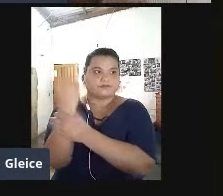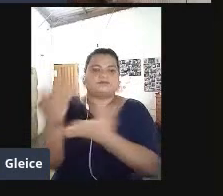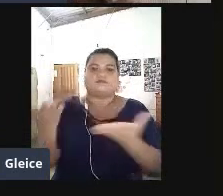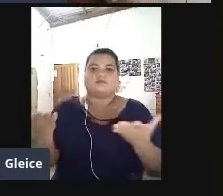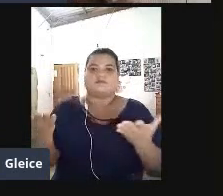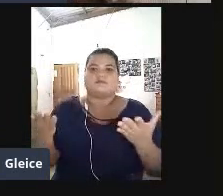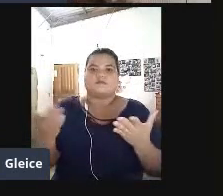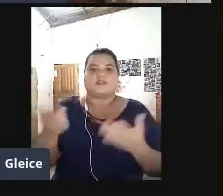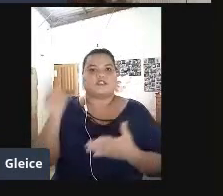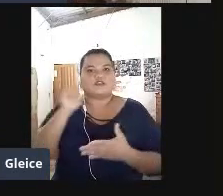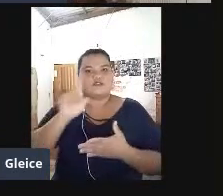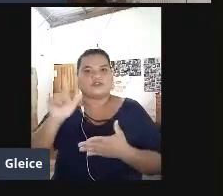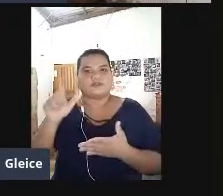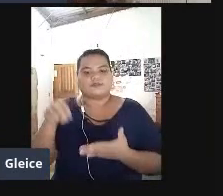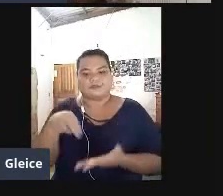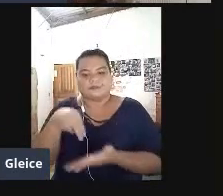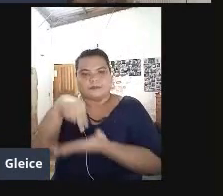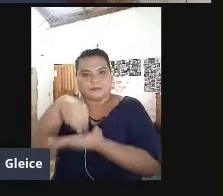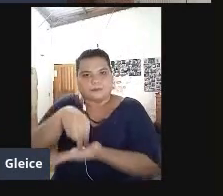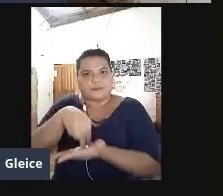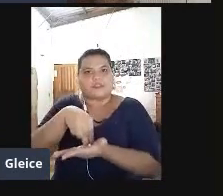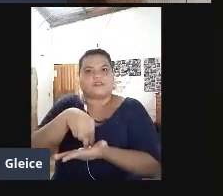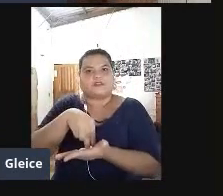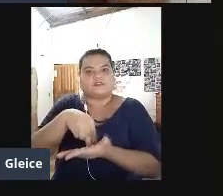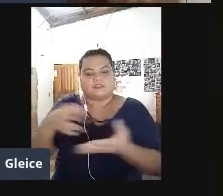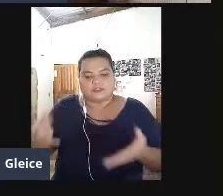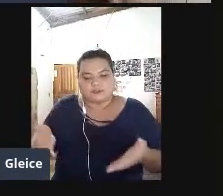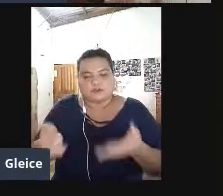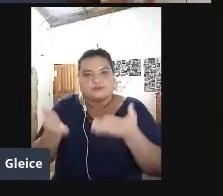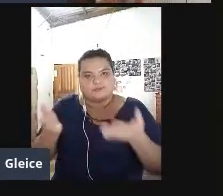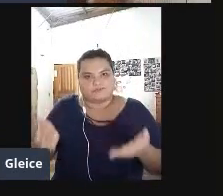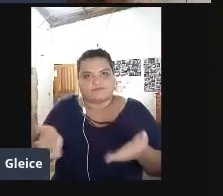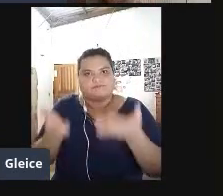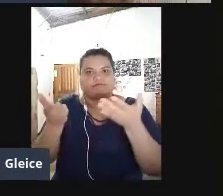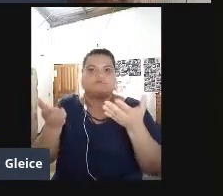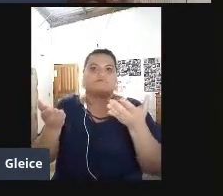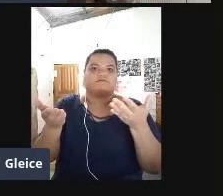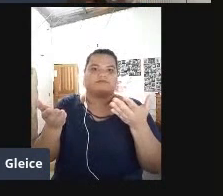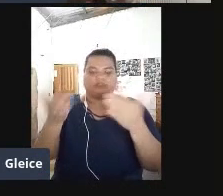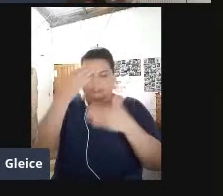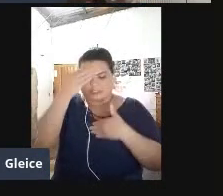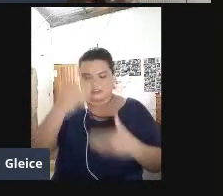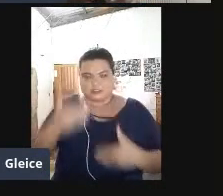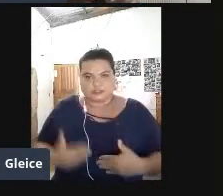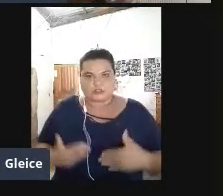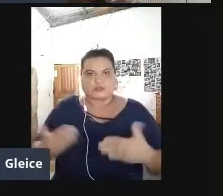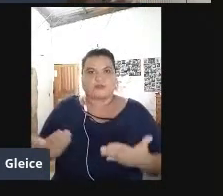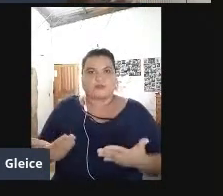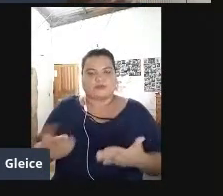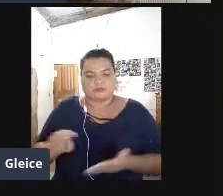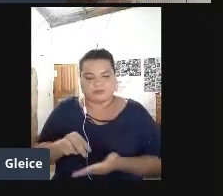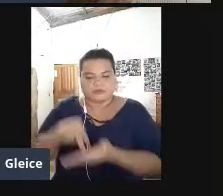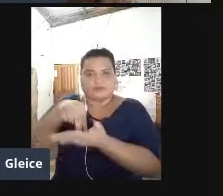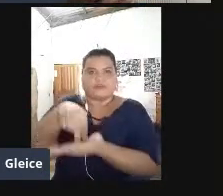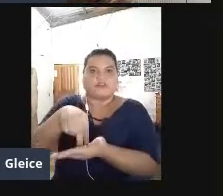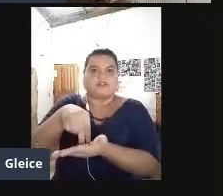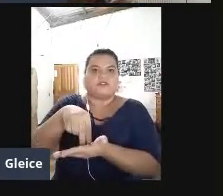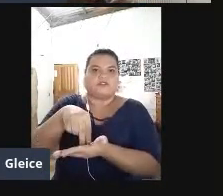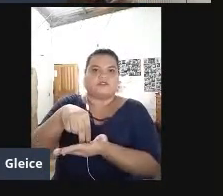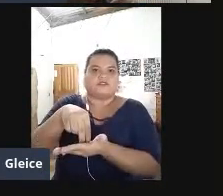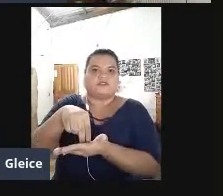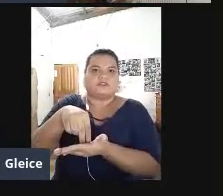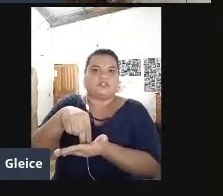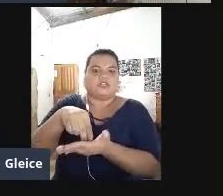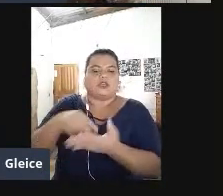ação semelhante ao que seria um estímulo físico ativo. E aí a gente conseguiu fazer com que esse paciente começasse a ganhar mais tônus